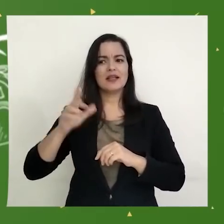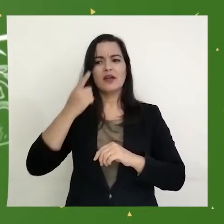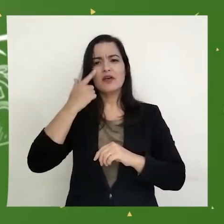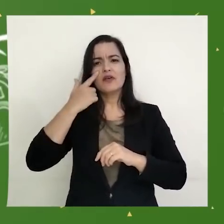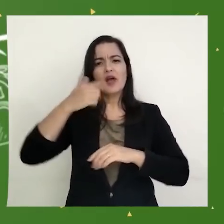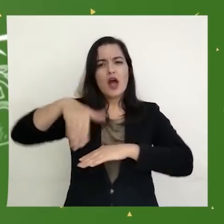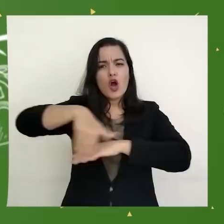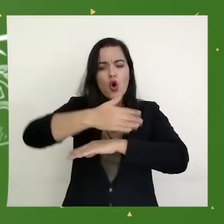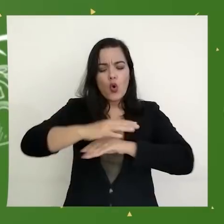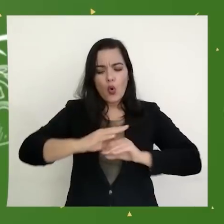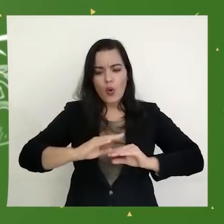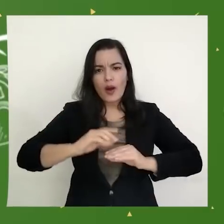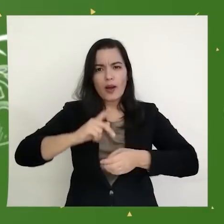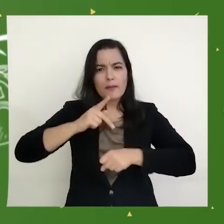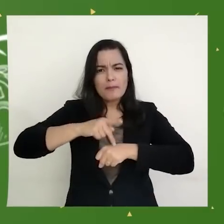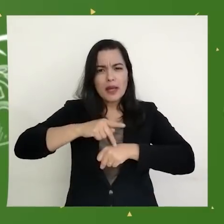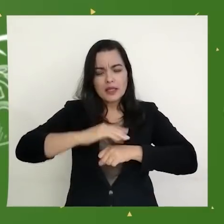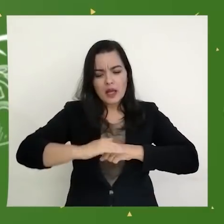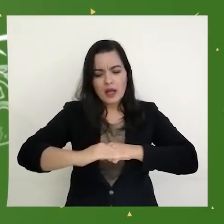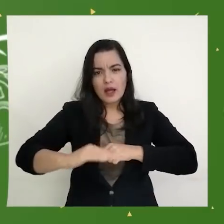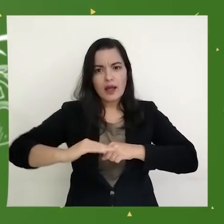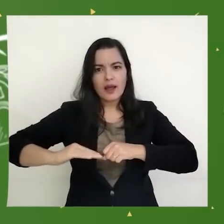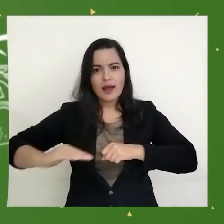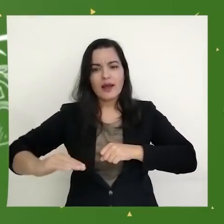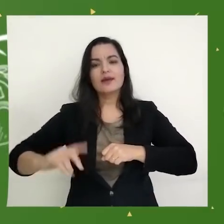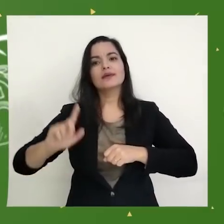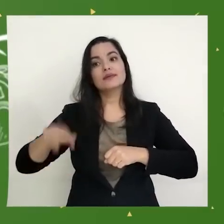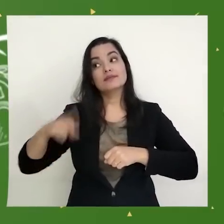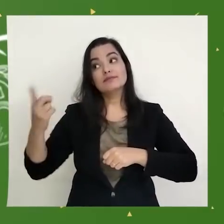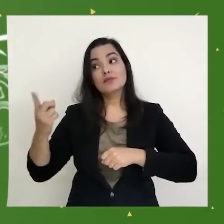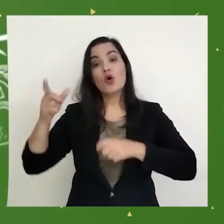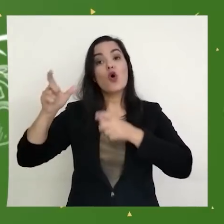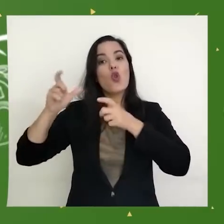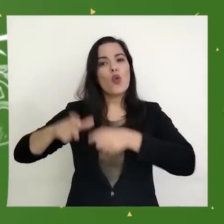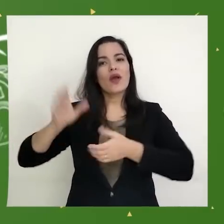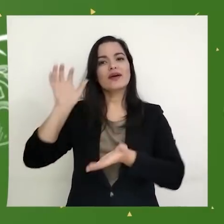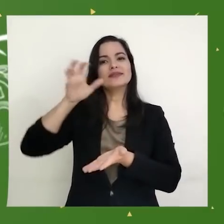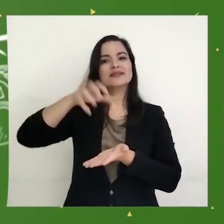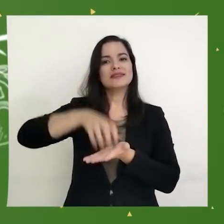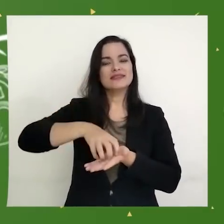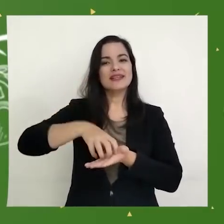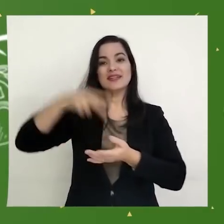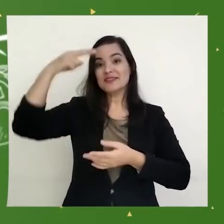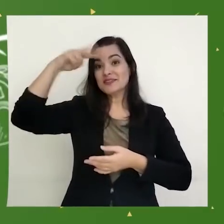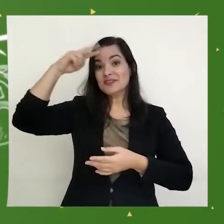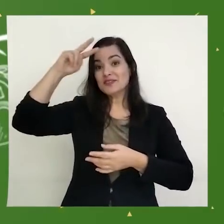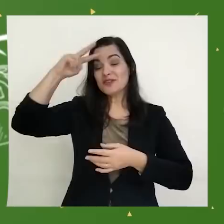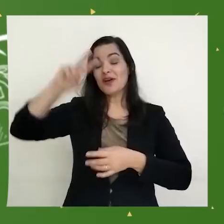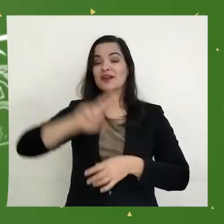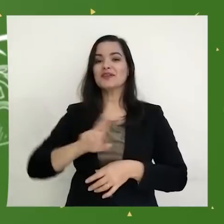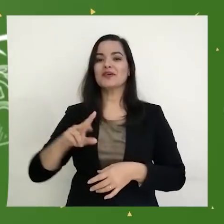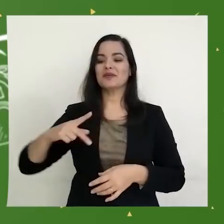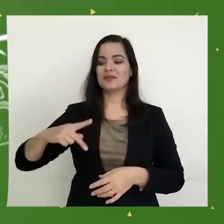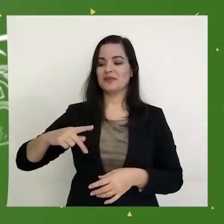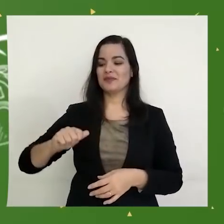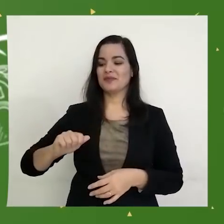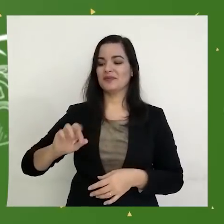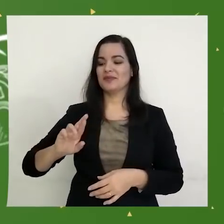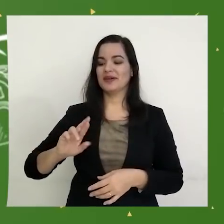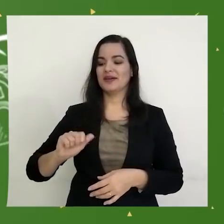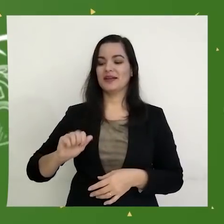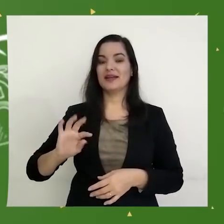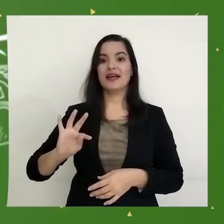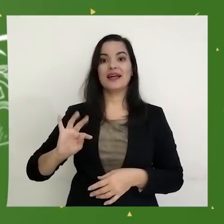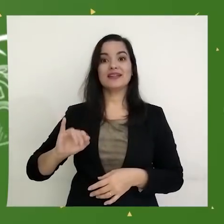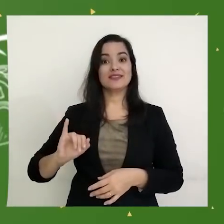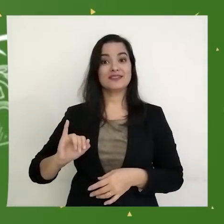bem rústico. Essa imagem é do Centro Histórico de Paraty. Então, toda a arquitetura,